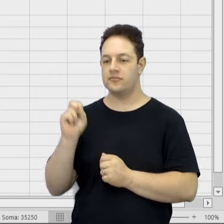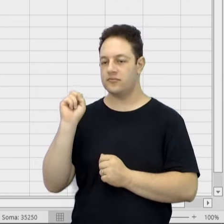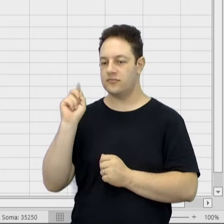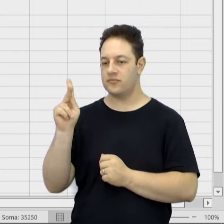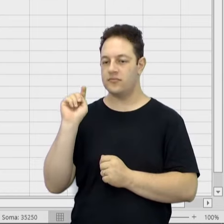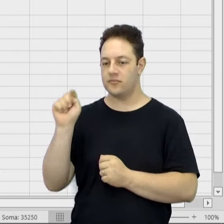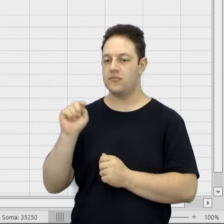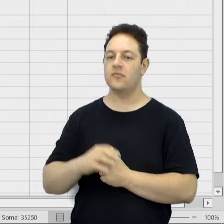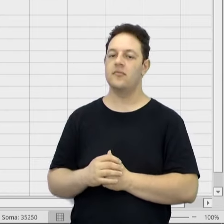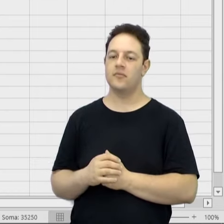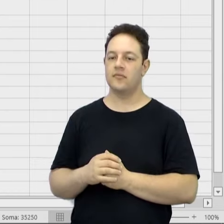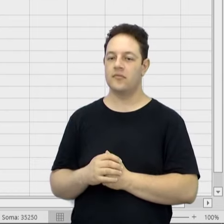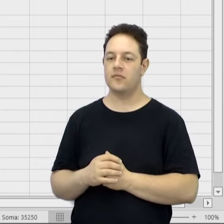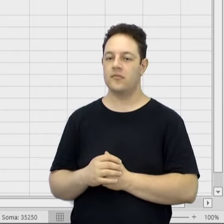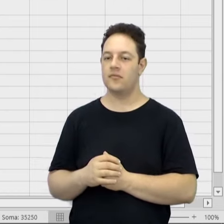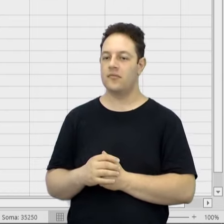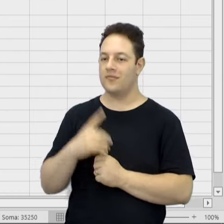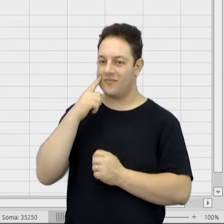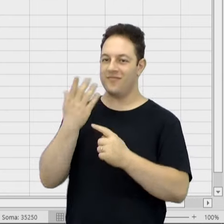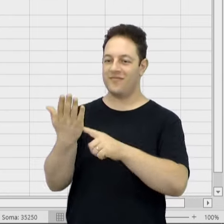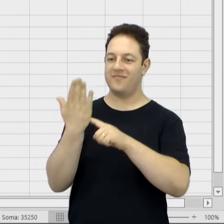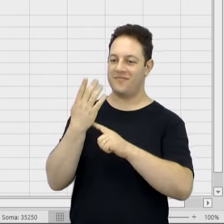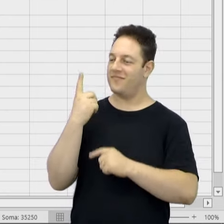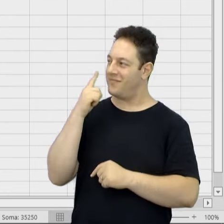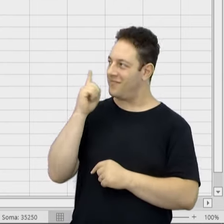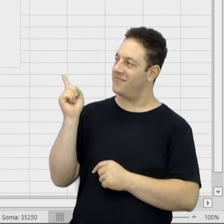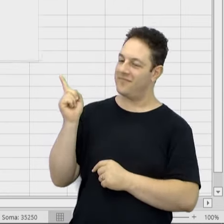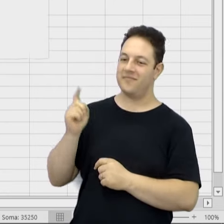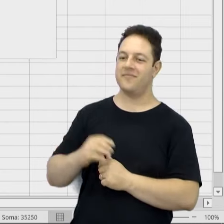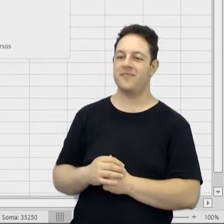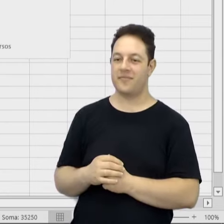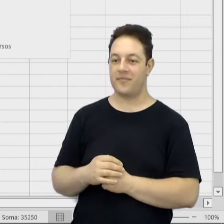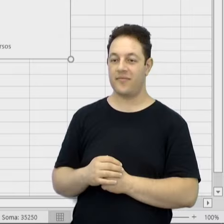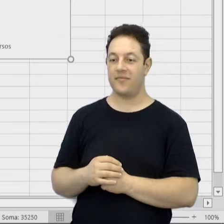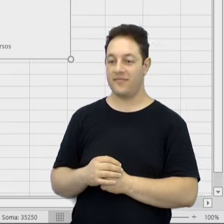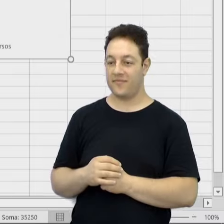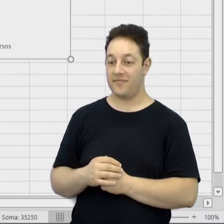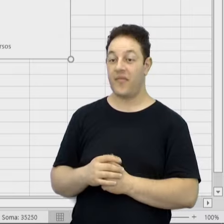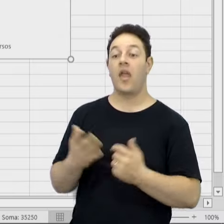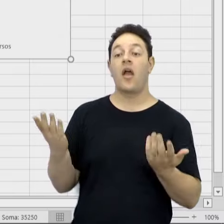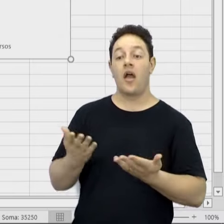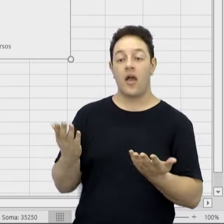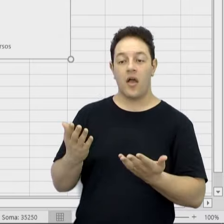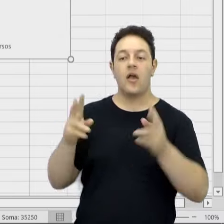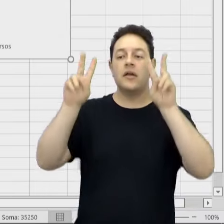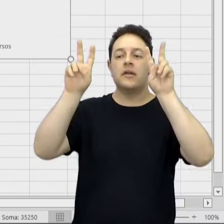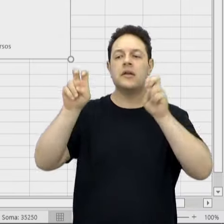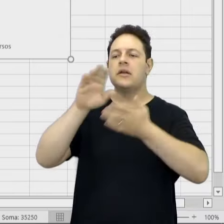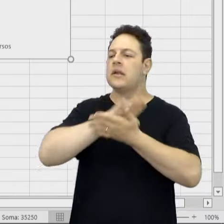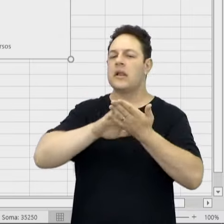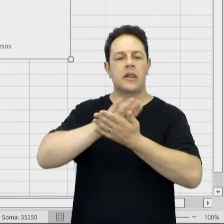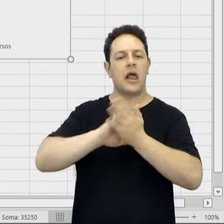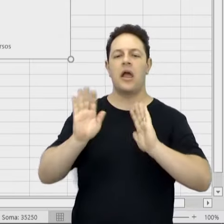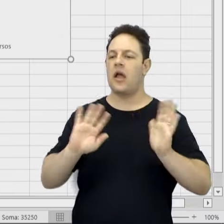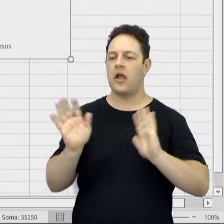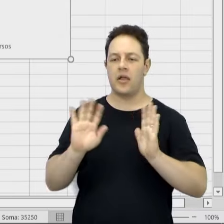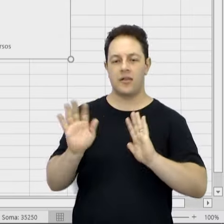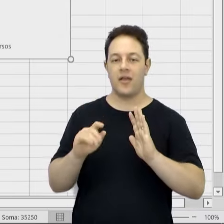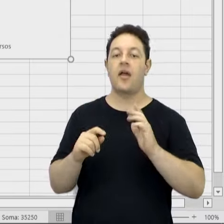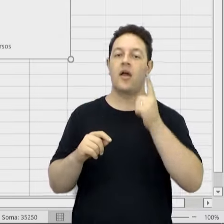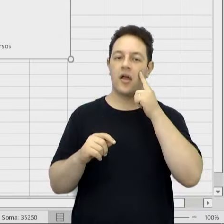OK. Ele apareceu. Agora, ele está sem título, sem nada. Lá